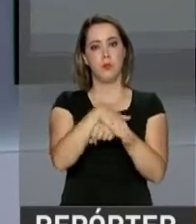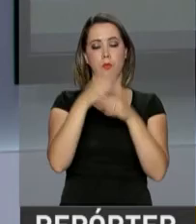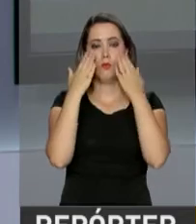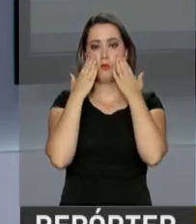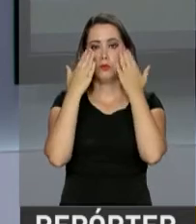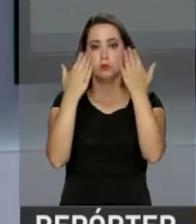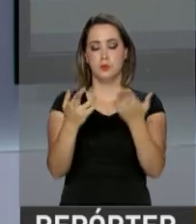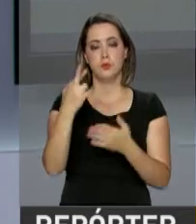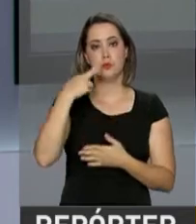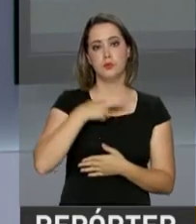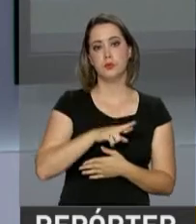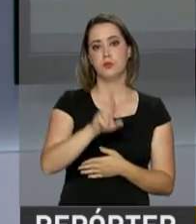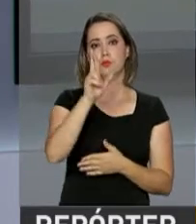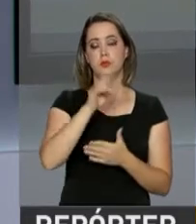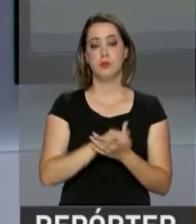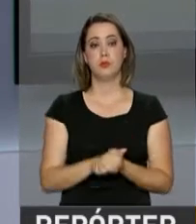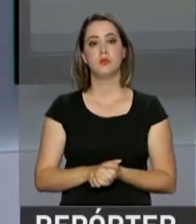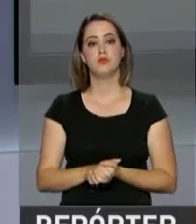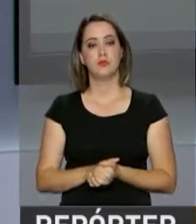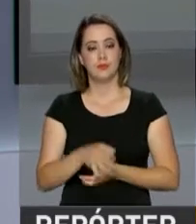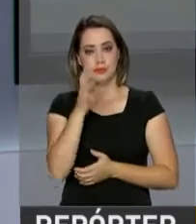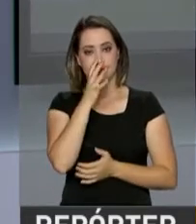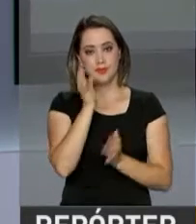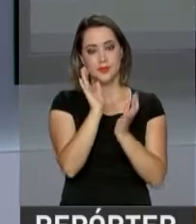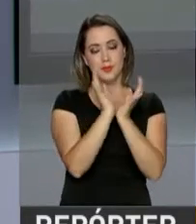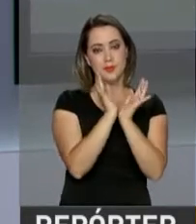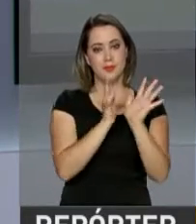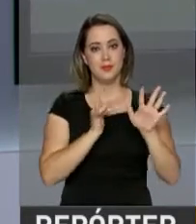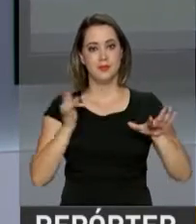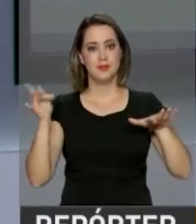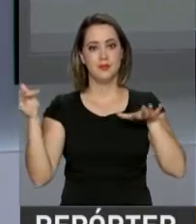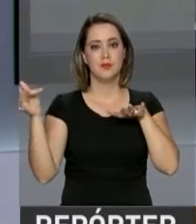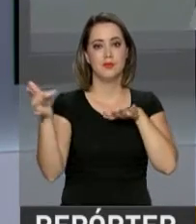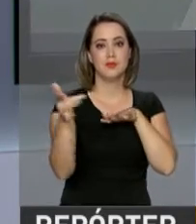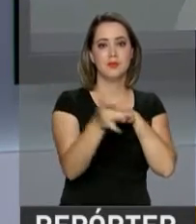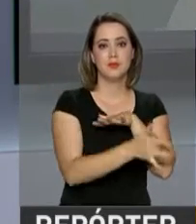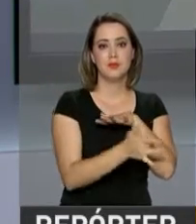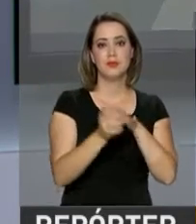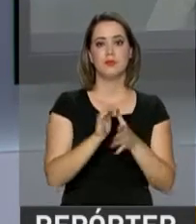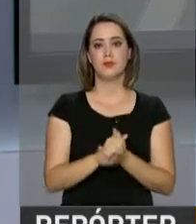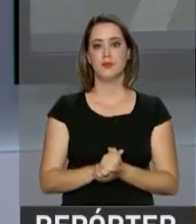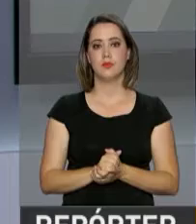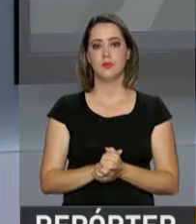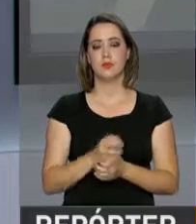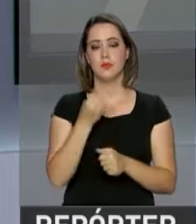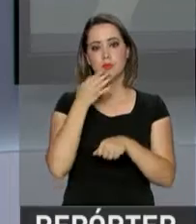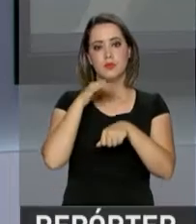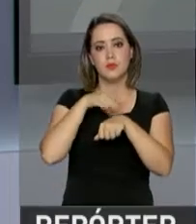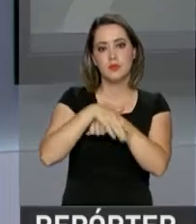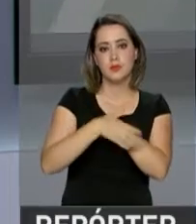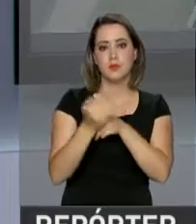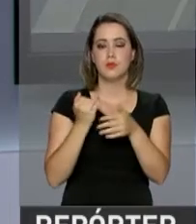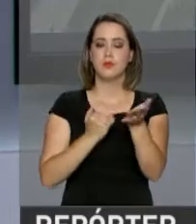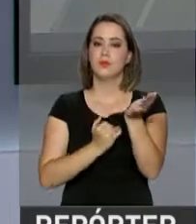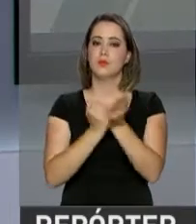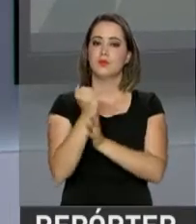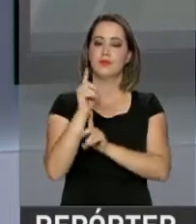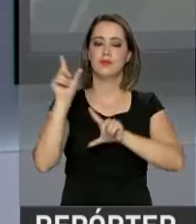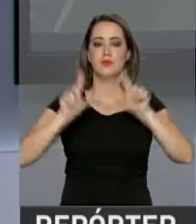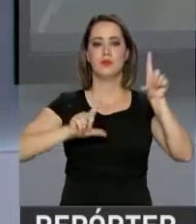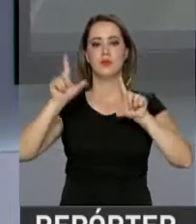na próxima edição do repórter nbr acompanhe também as novidades pelas nossas redes sociais uma ótima noite pra você